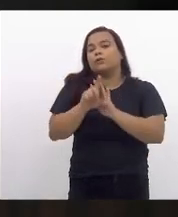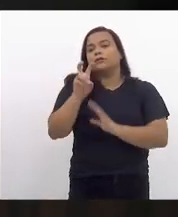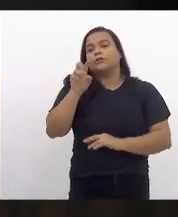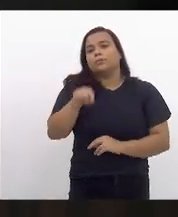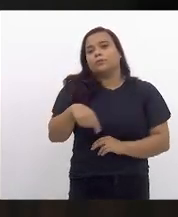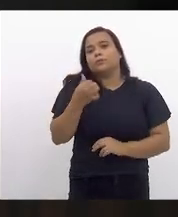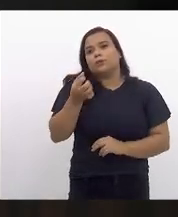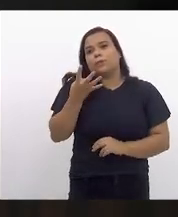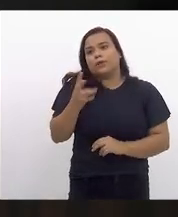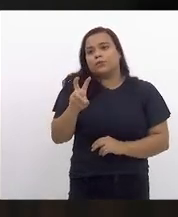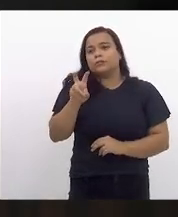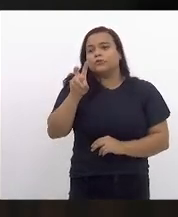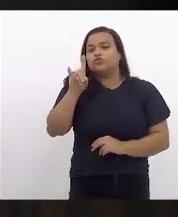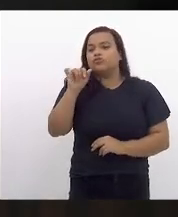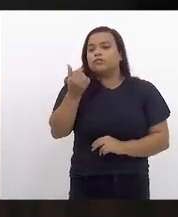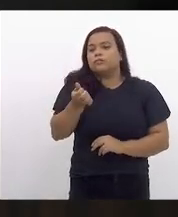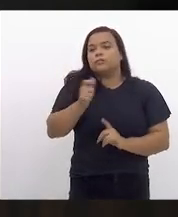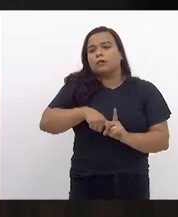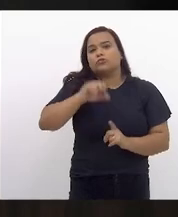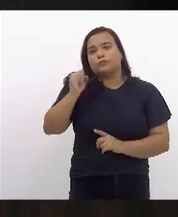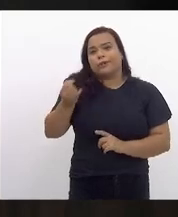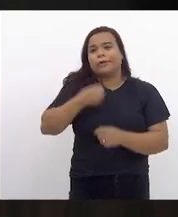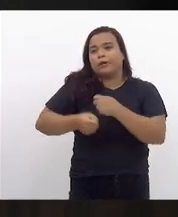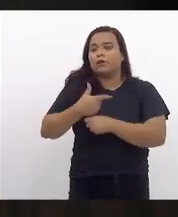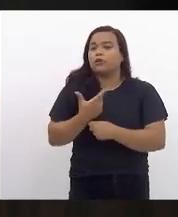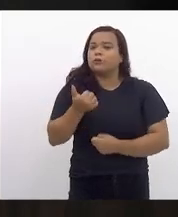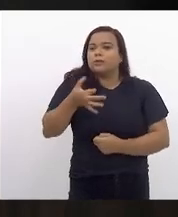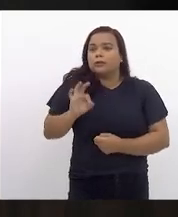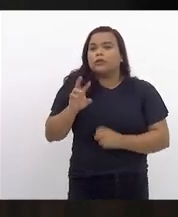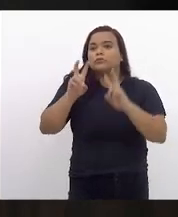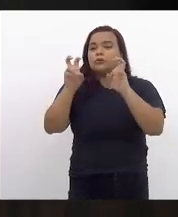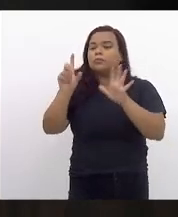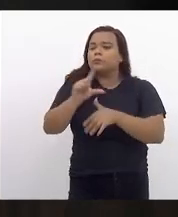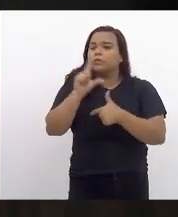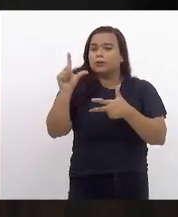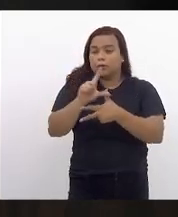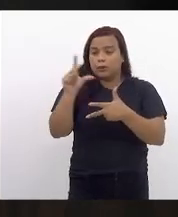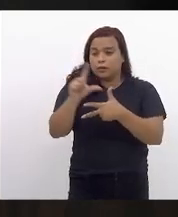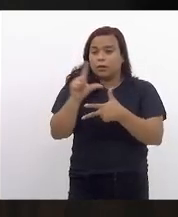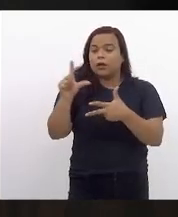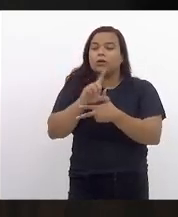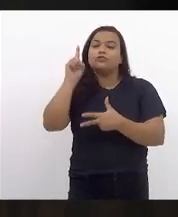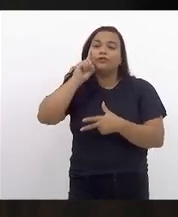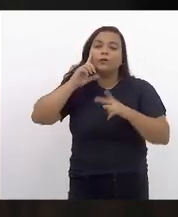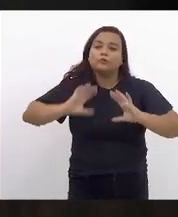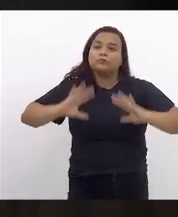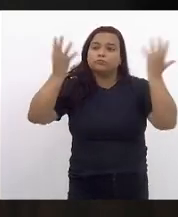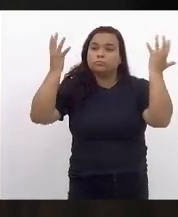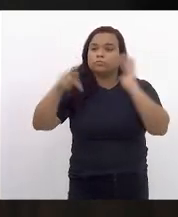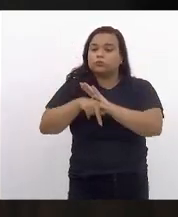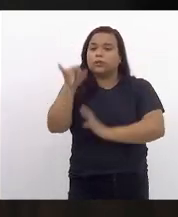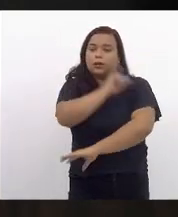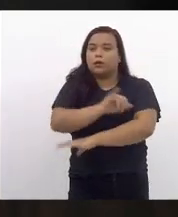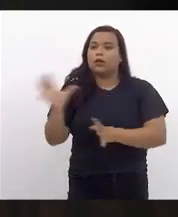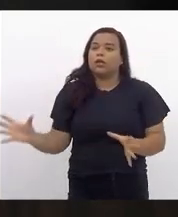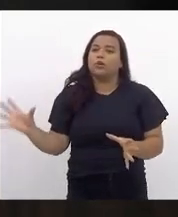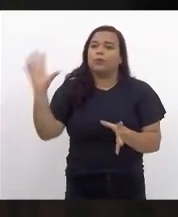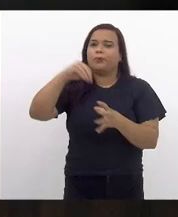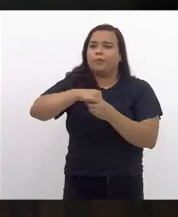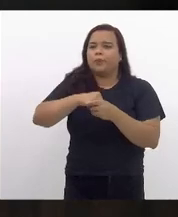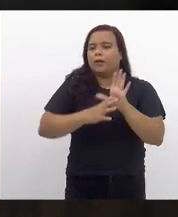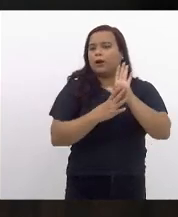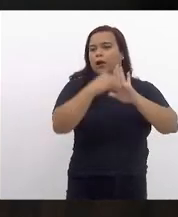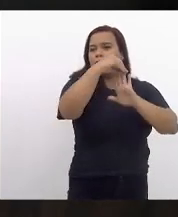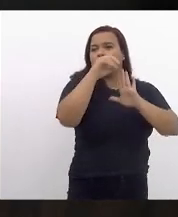6 de janeiro de 2010, que consolida a legislação relativa às datas comemorativas do Estado do Rio de Janeiro para incluir no calendário oficial do Rio de Janeiro o